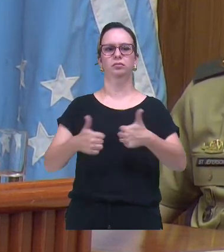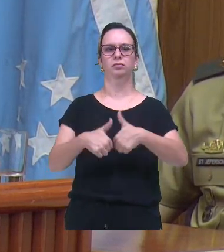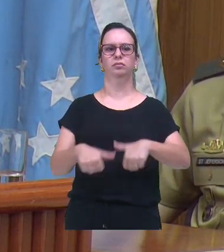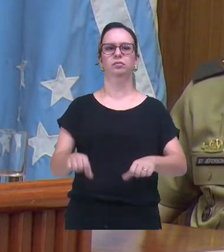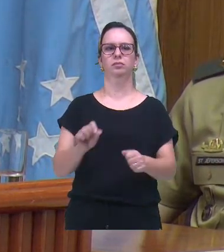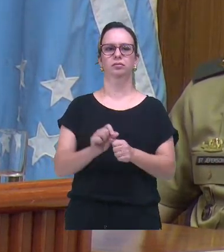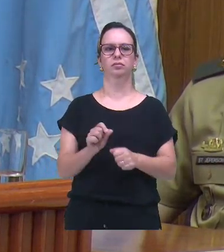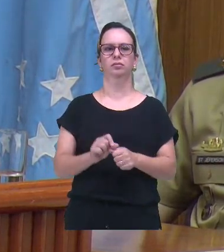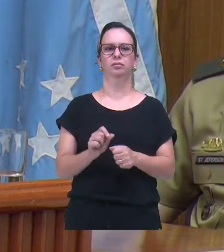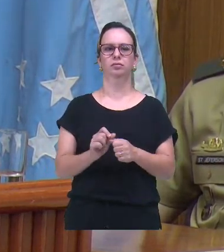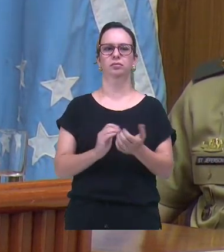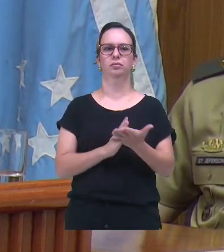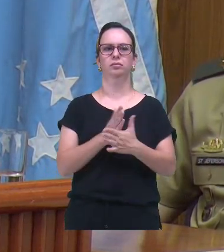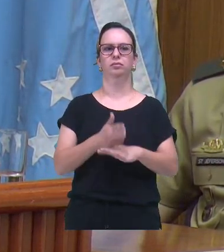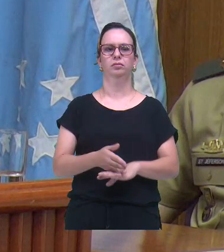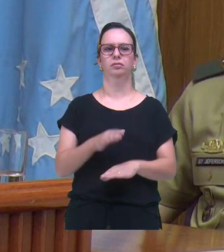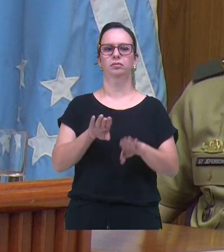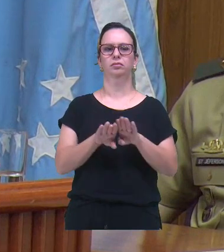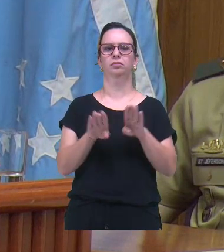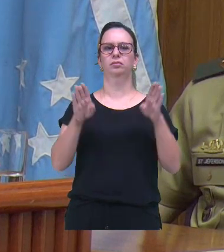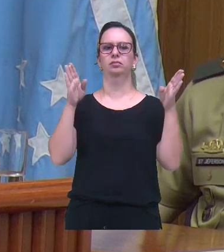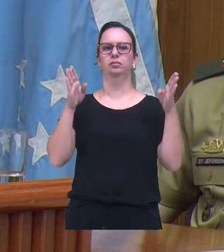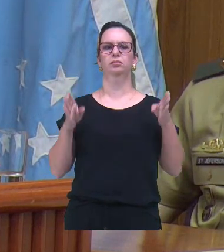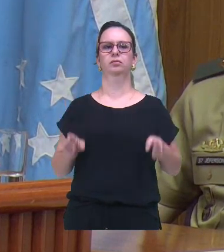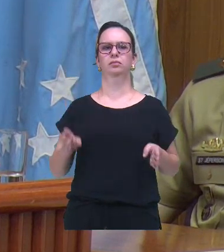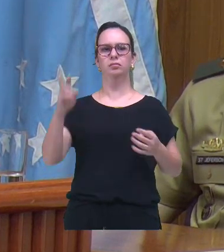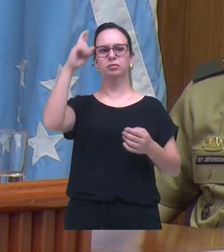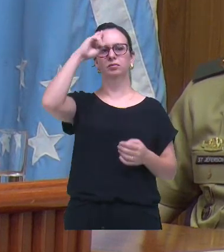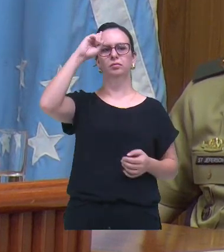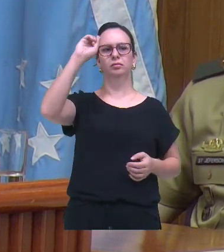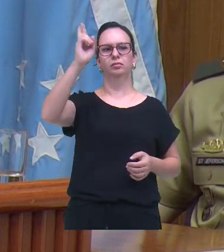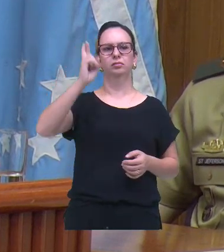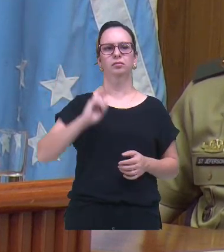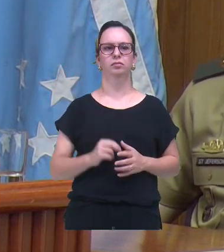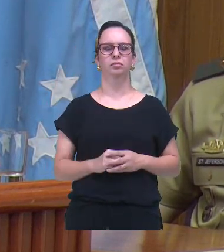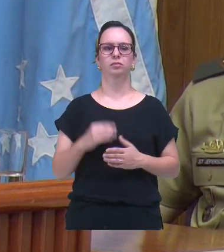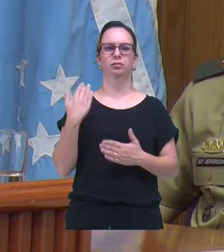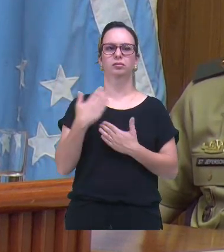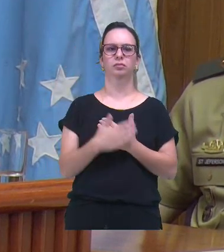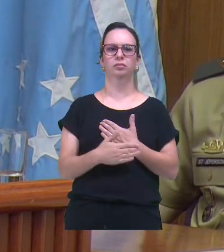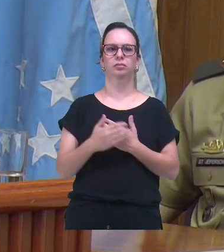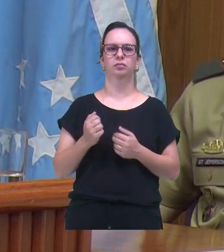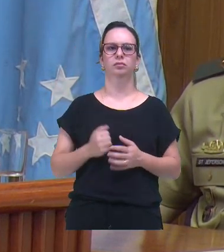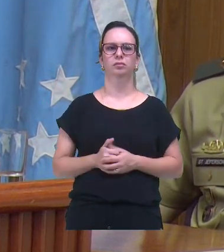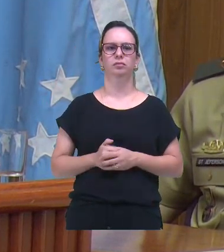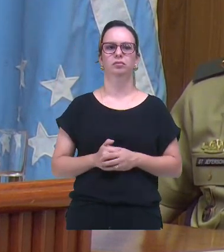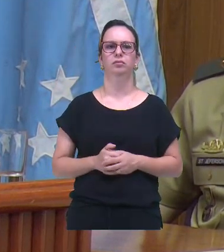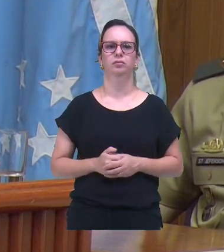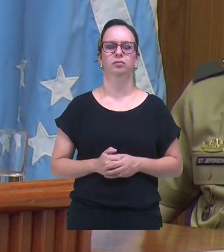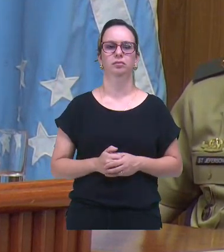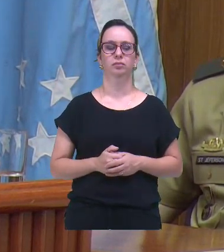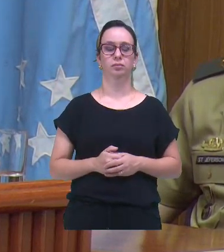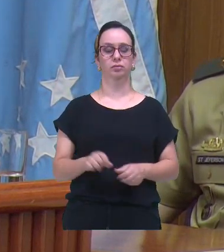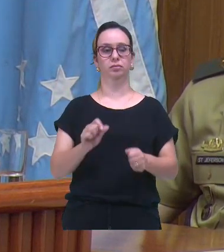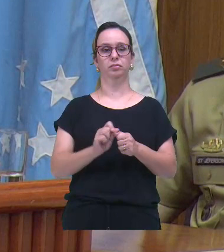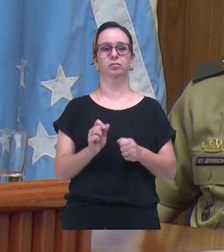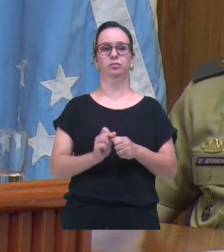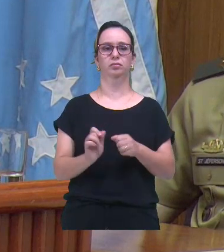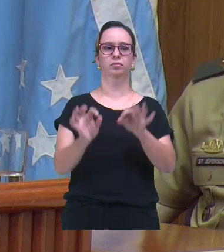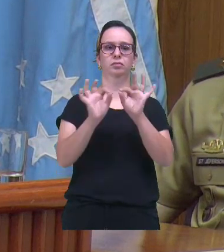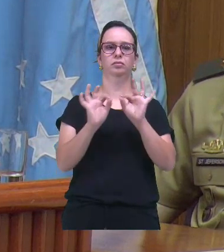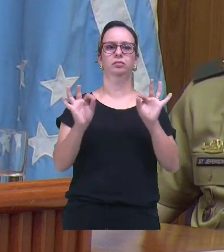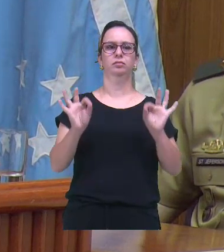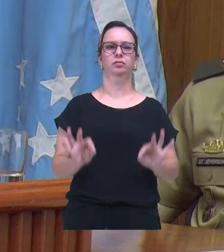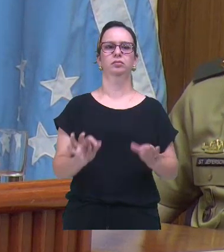instaurado através da mesa diretora. Então, eu, diante de posse do projeto, levei até a